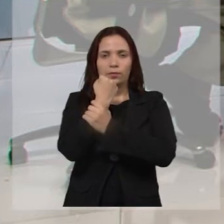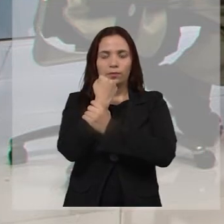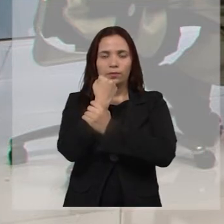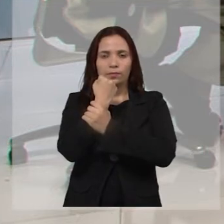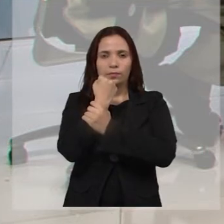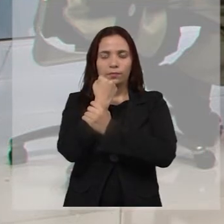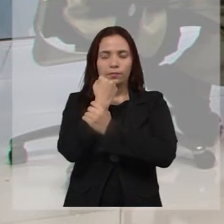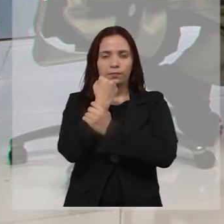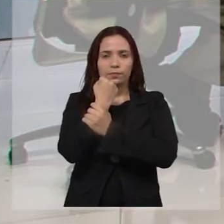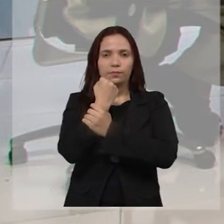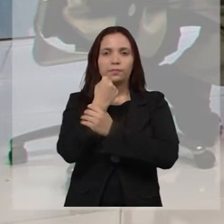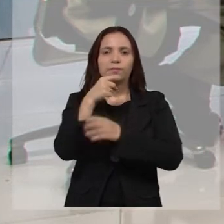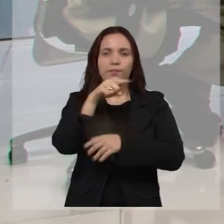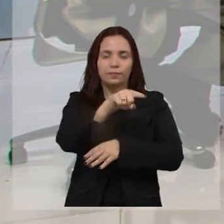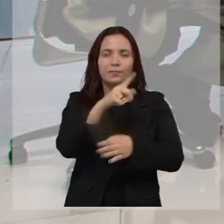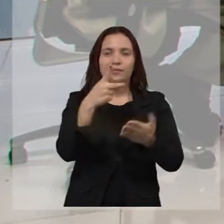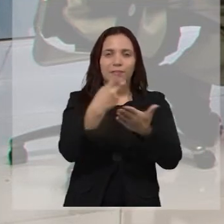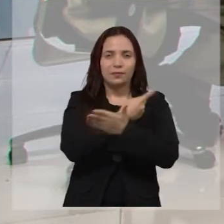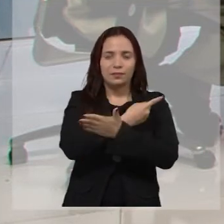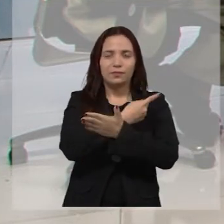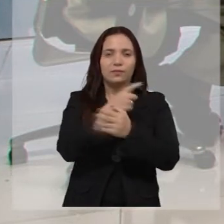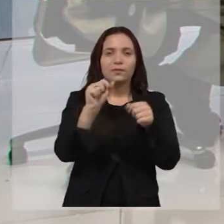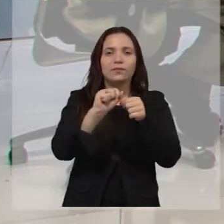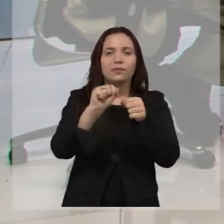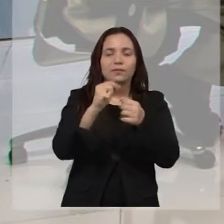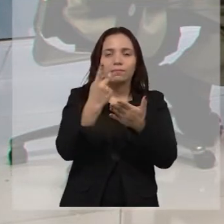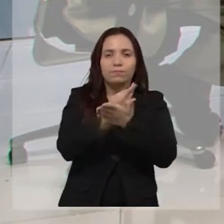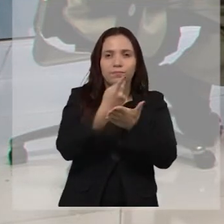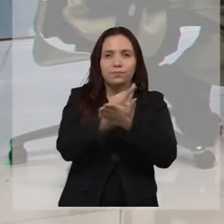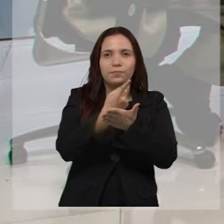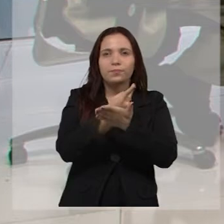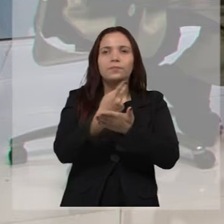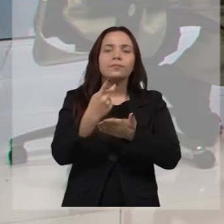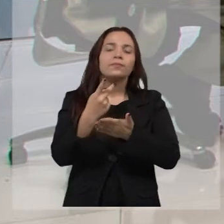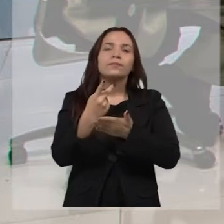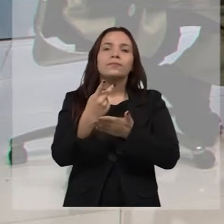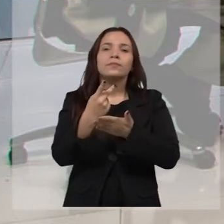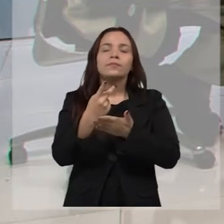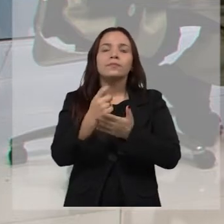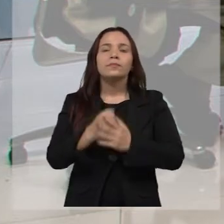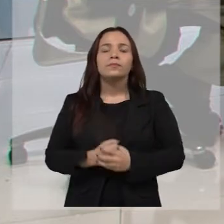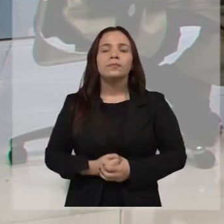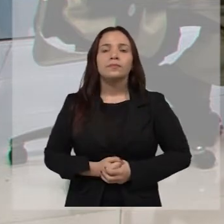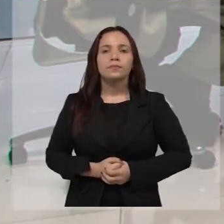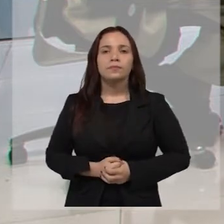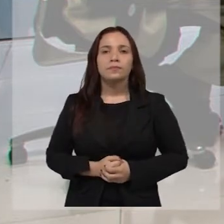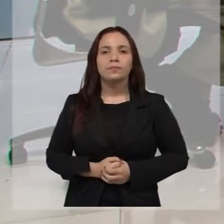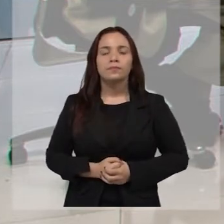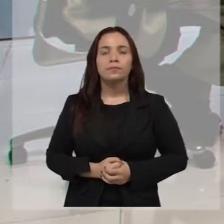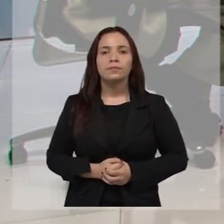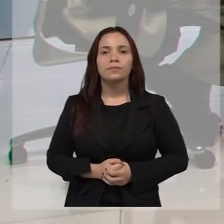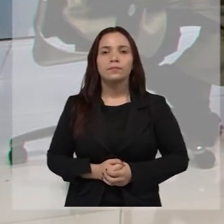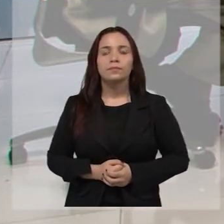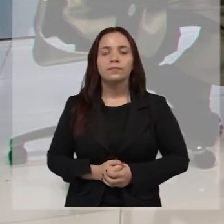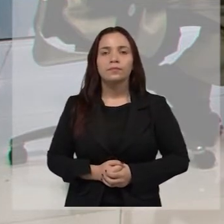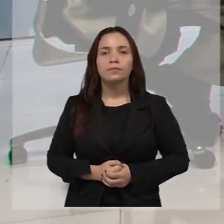livre daqueles que procederam de forma diversa do que seria o normal.